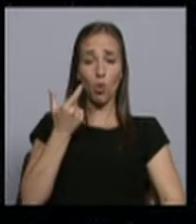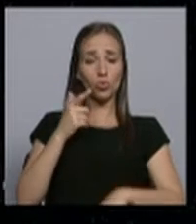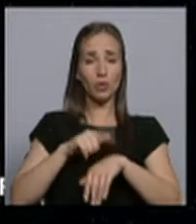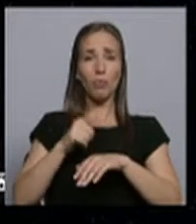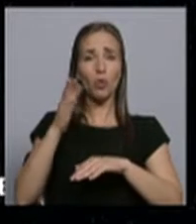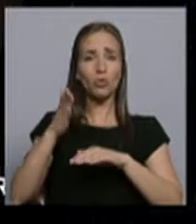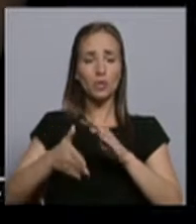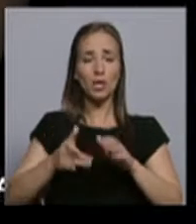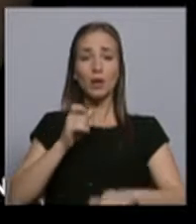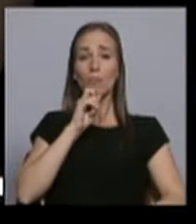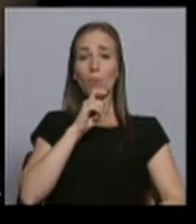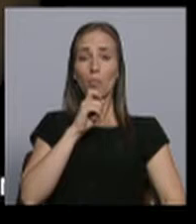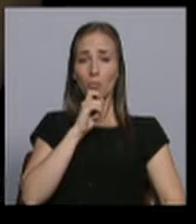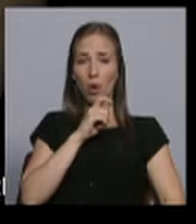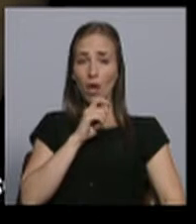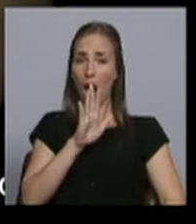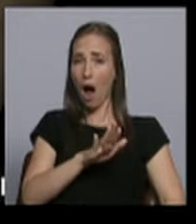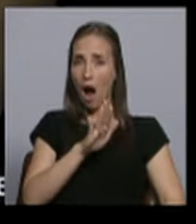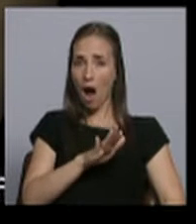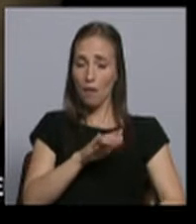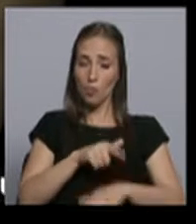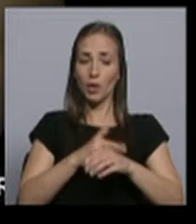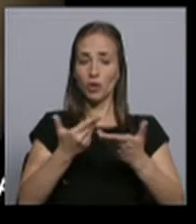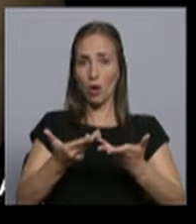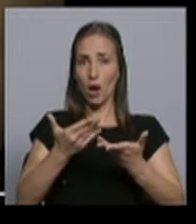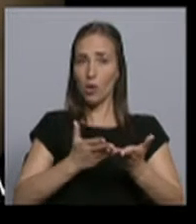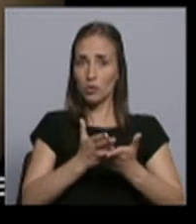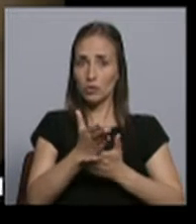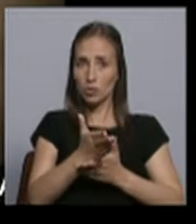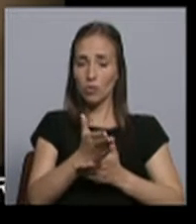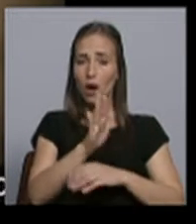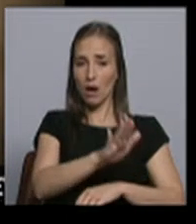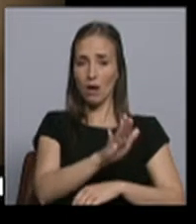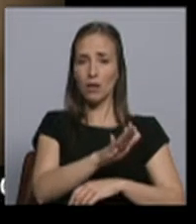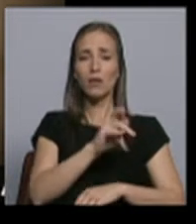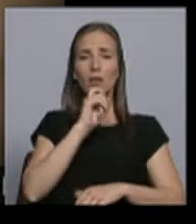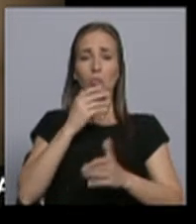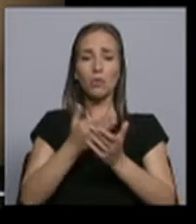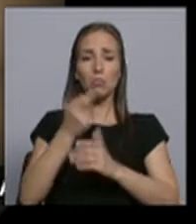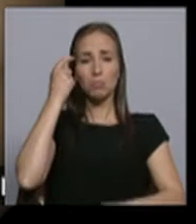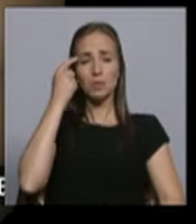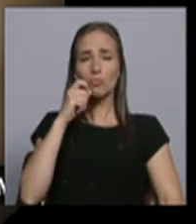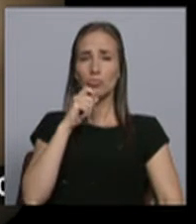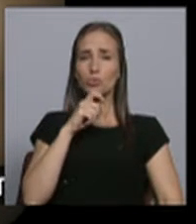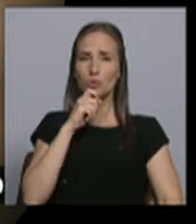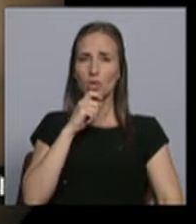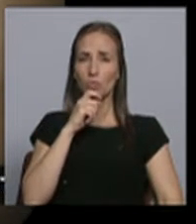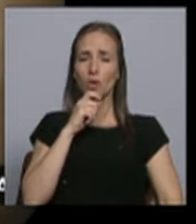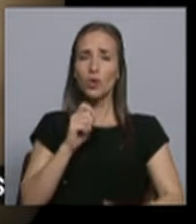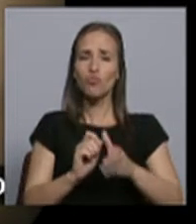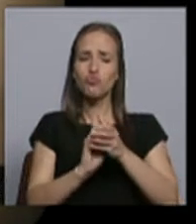ainda ocorrer no Vênus atual e que pode levantar aqui a possibilidade de termos ainda vulcanismo